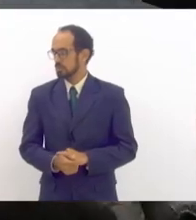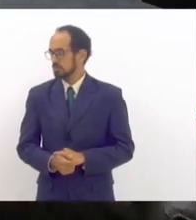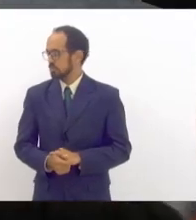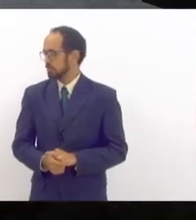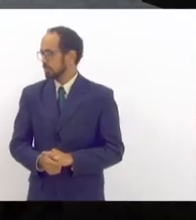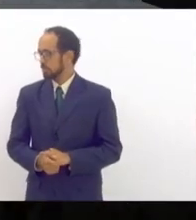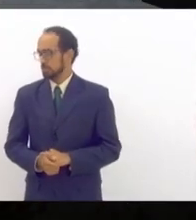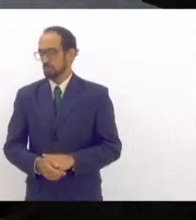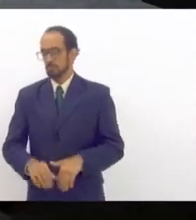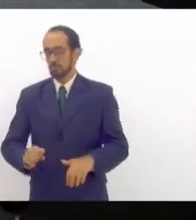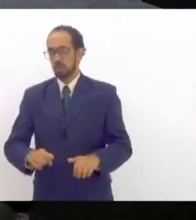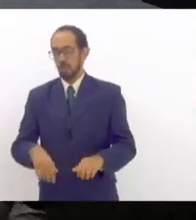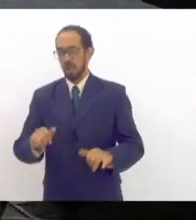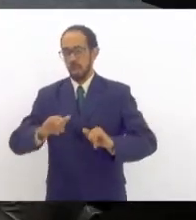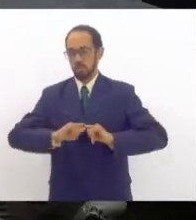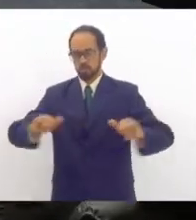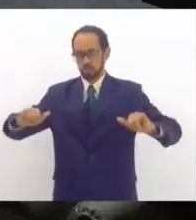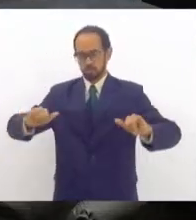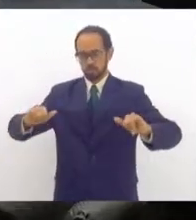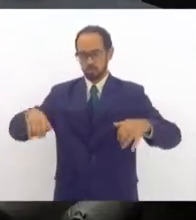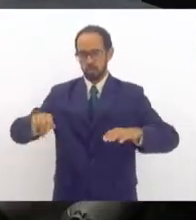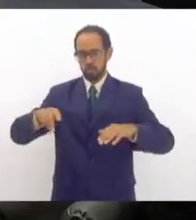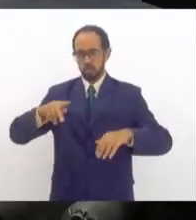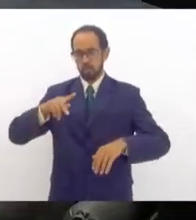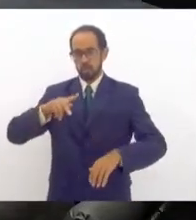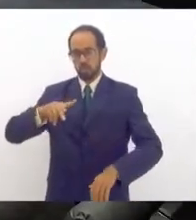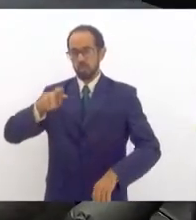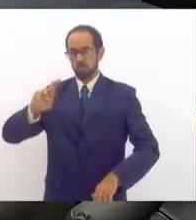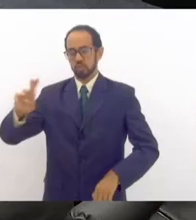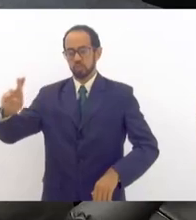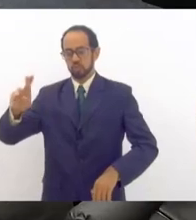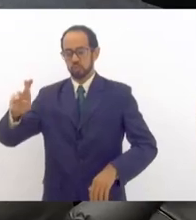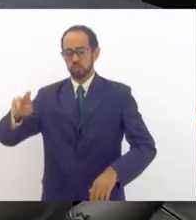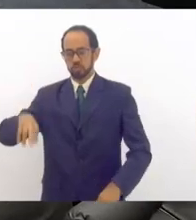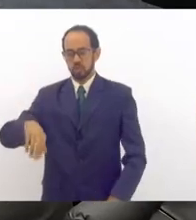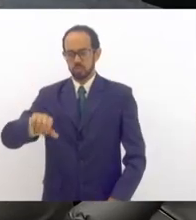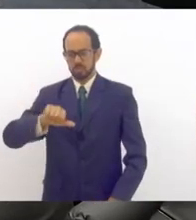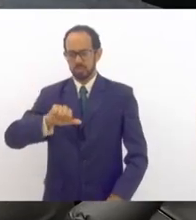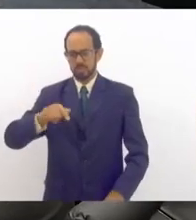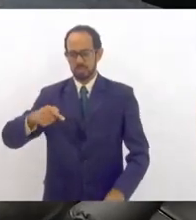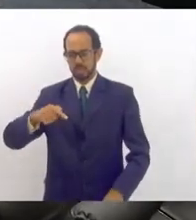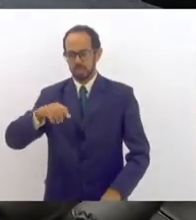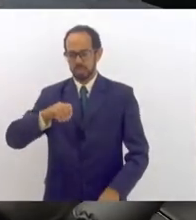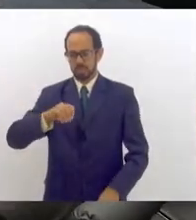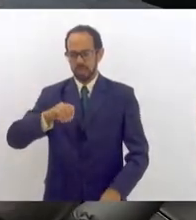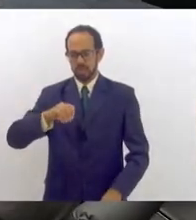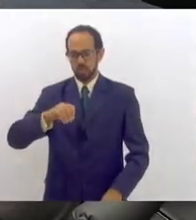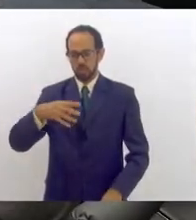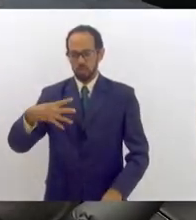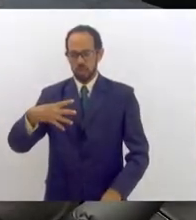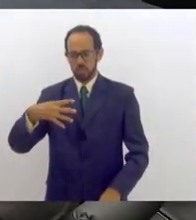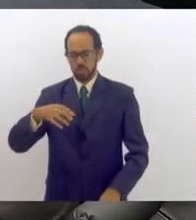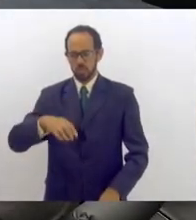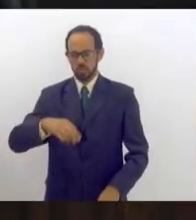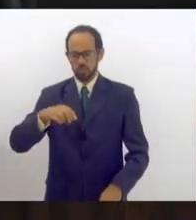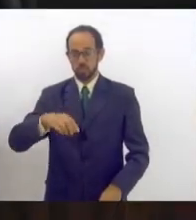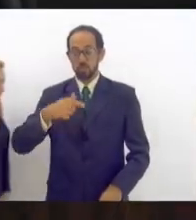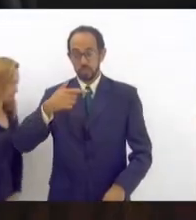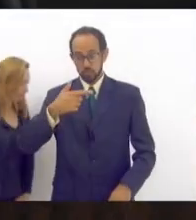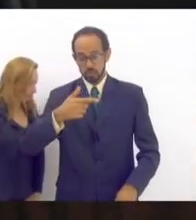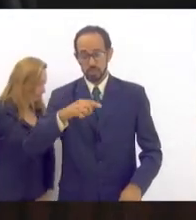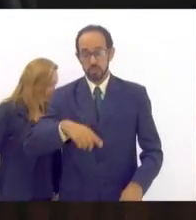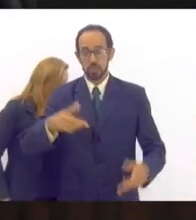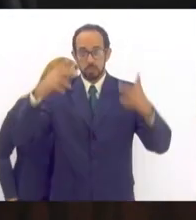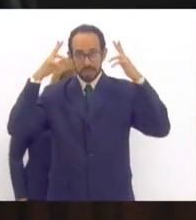anuncio o projeto de resolução número 1702/2012 de autoria do deputado Marcelo cabeleireiro